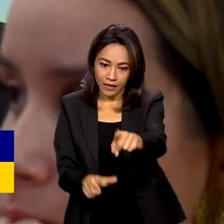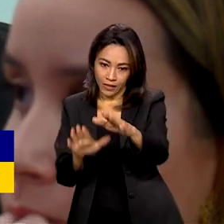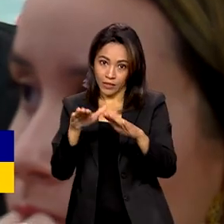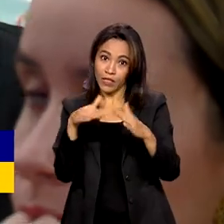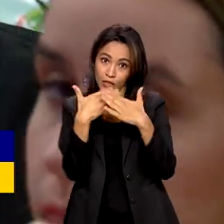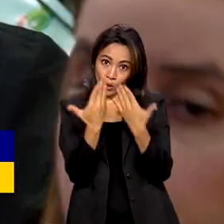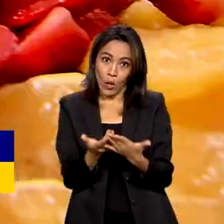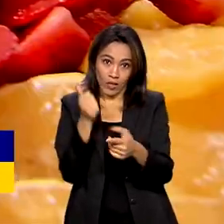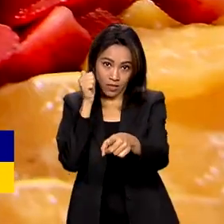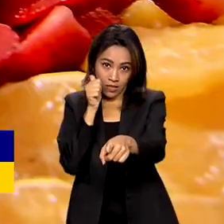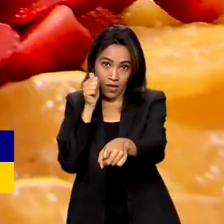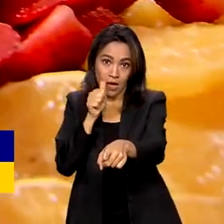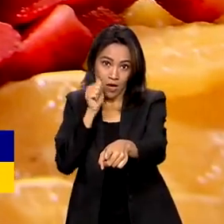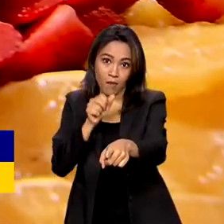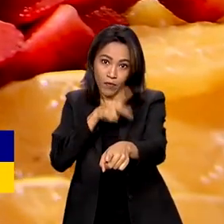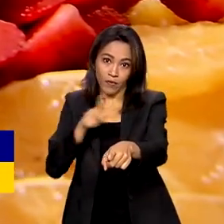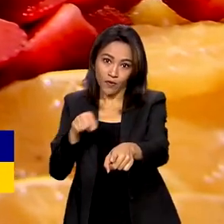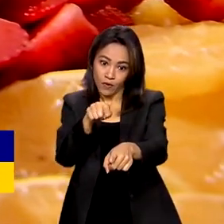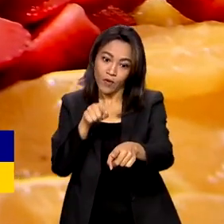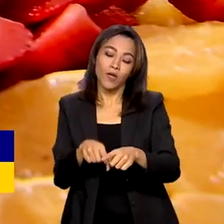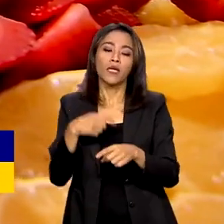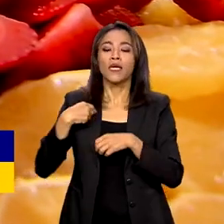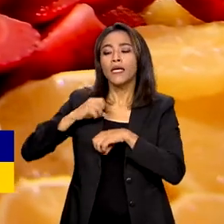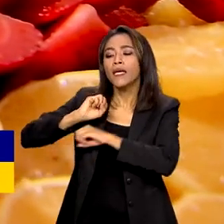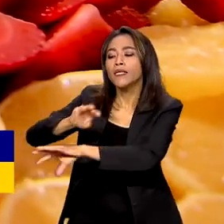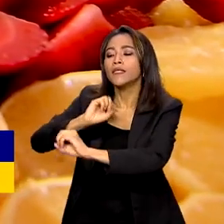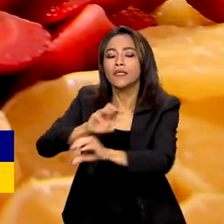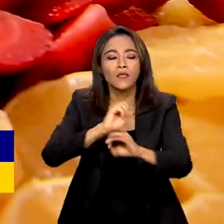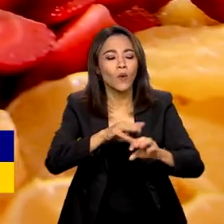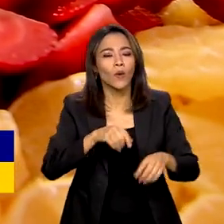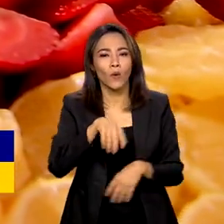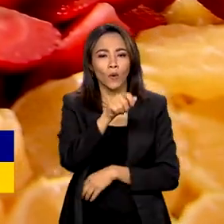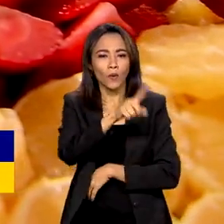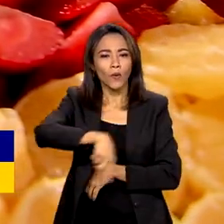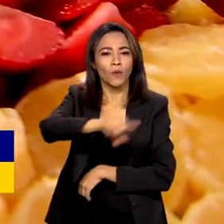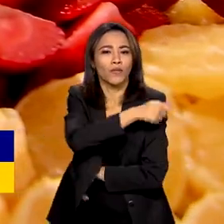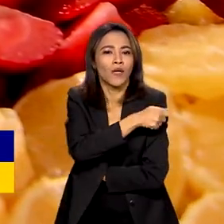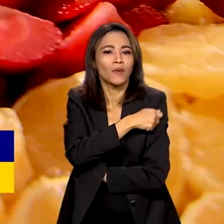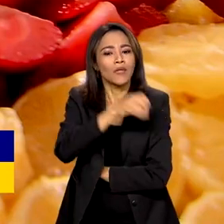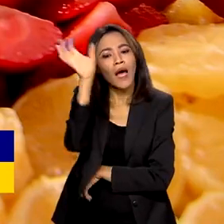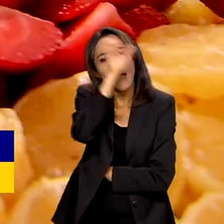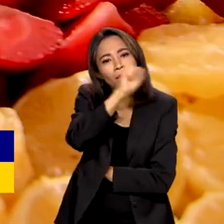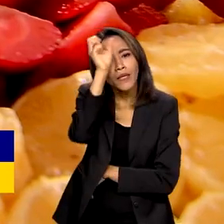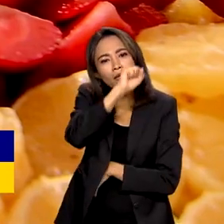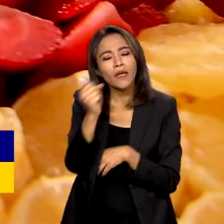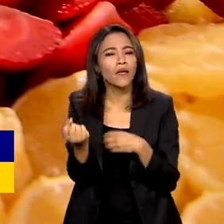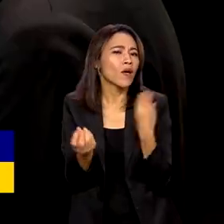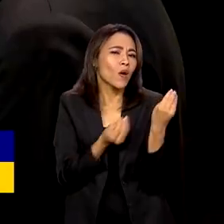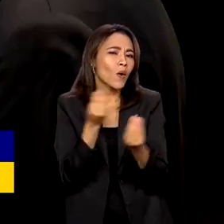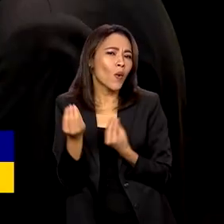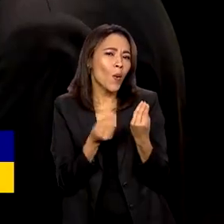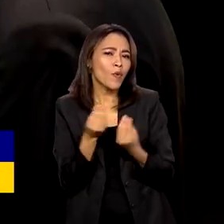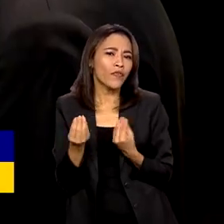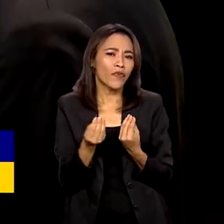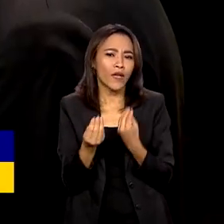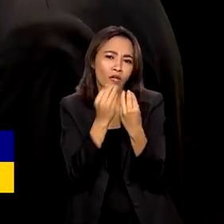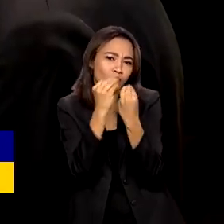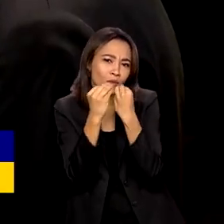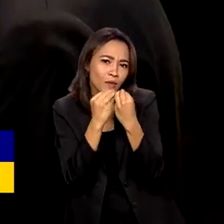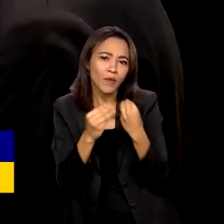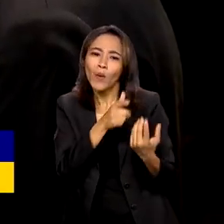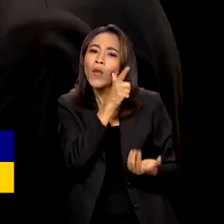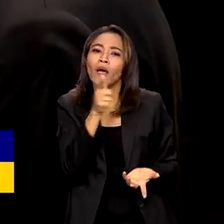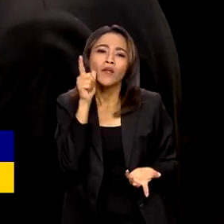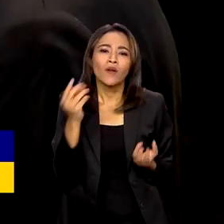no Pará um projeto ensinou os alunos a colocarem a mão na massa e aprenderem de onde vem a merenda do Recreio trabalhar as